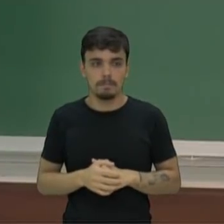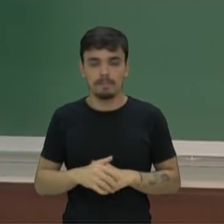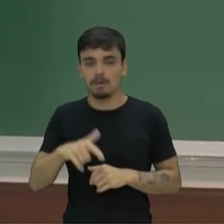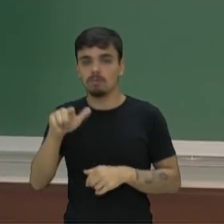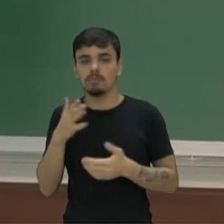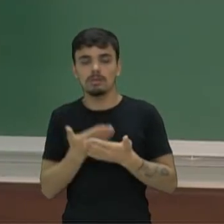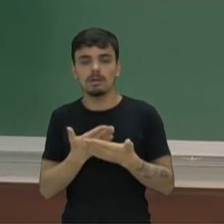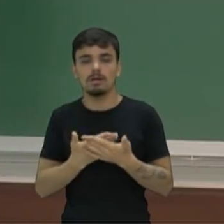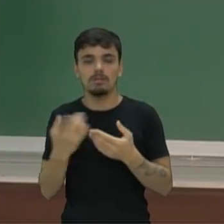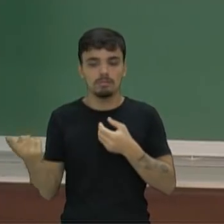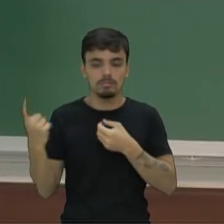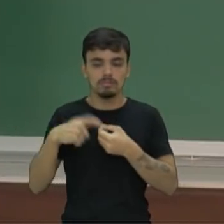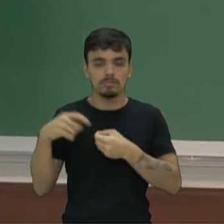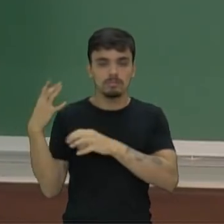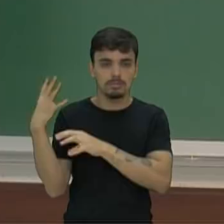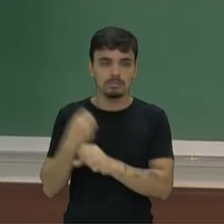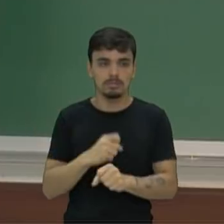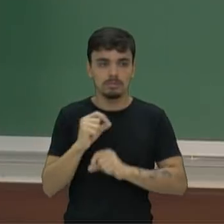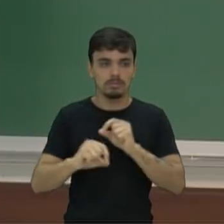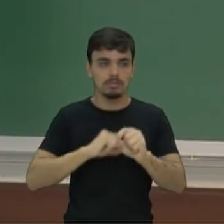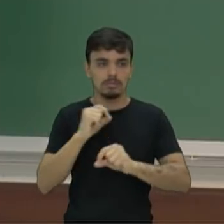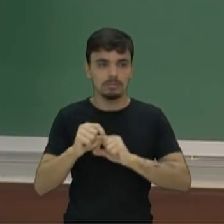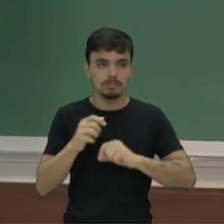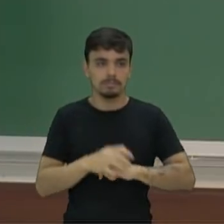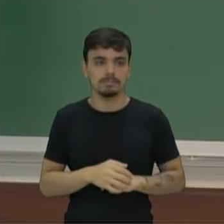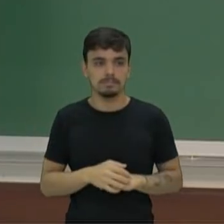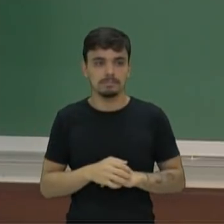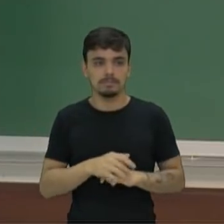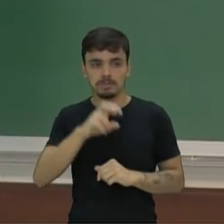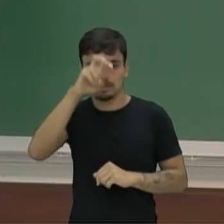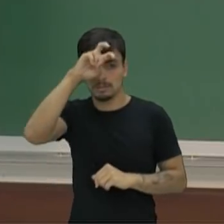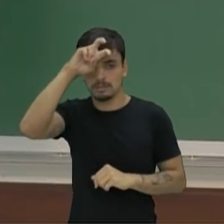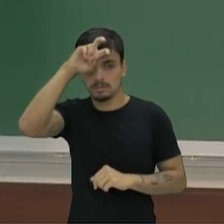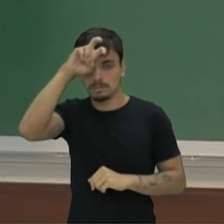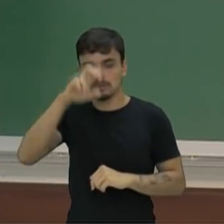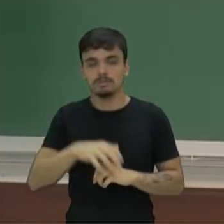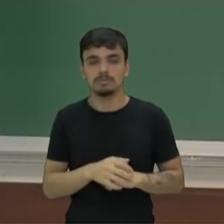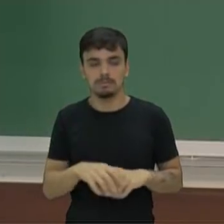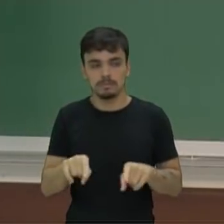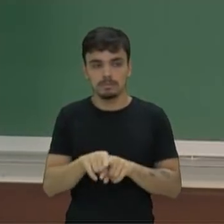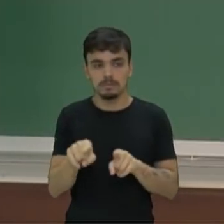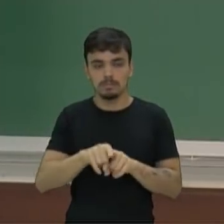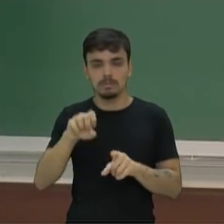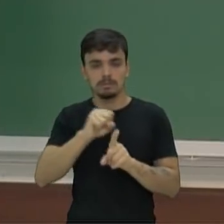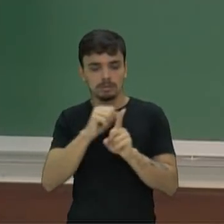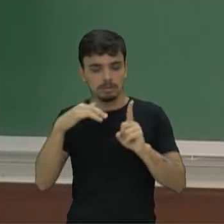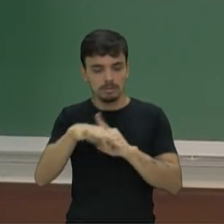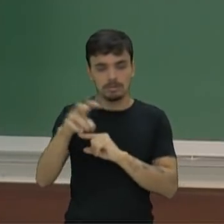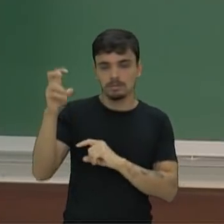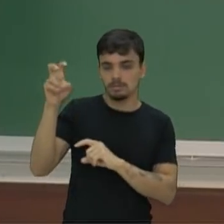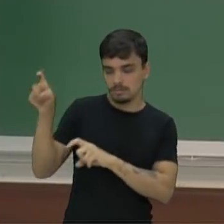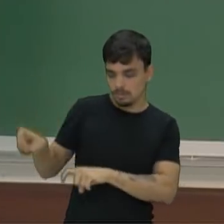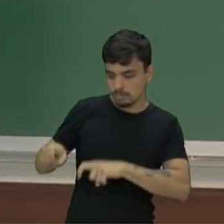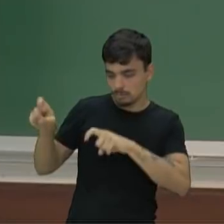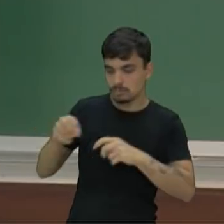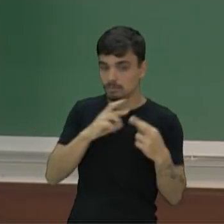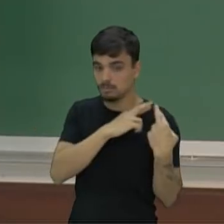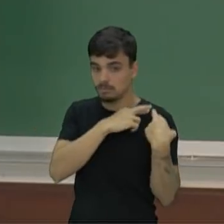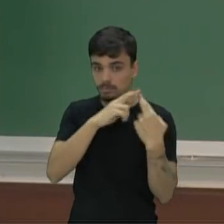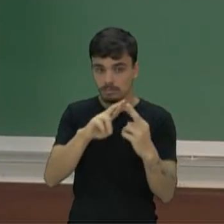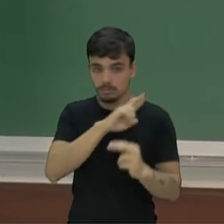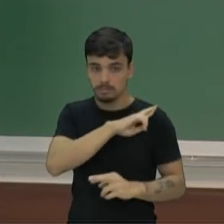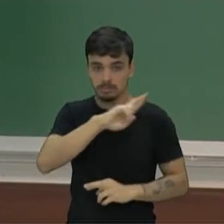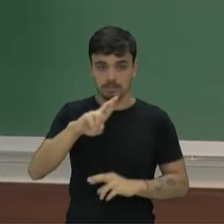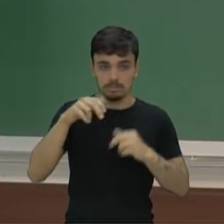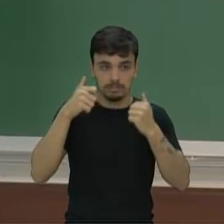Próxima aula, retomada, Egito e Reino Kush. Já, professor? Opa, sociedade, agricultura e religiosidade. Todos